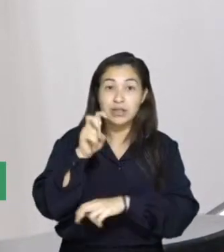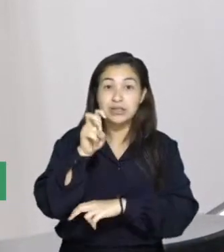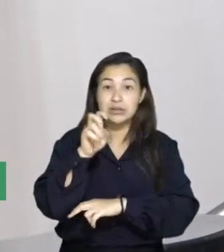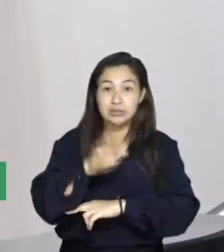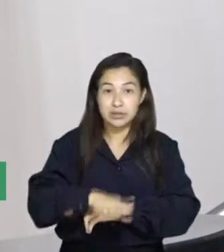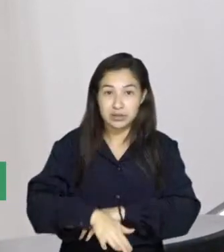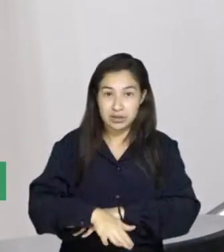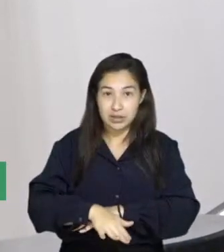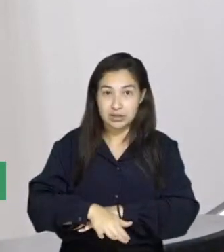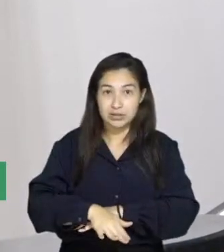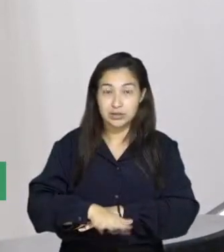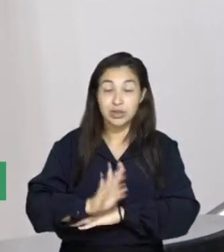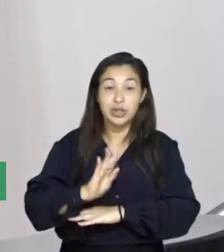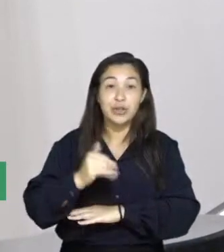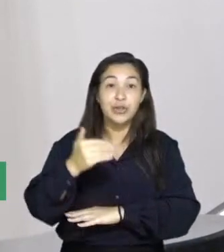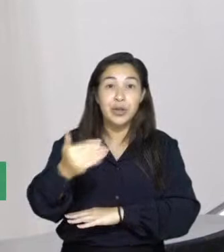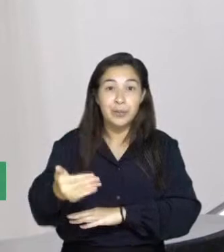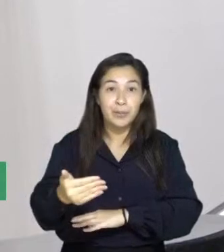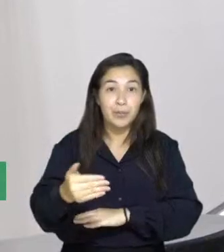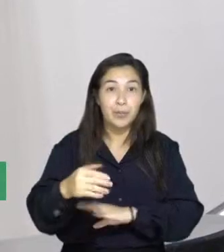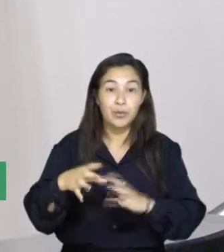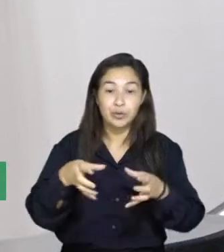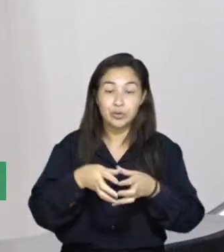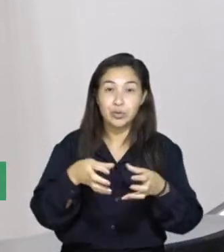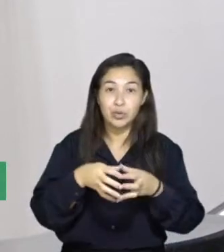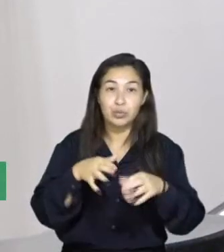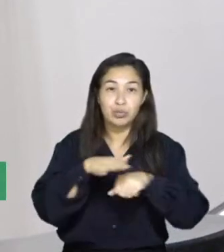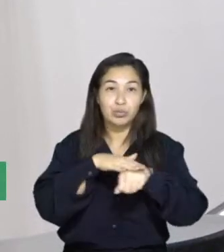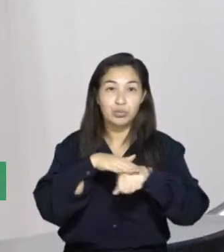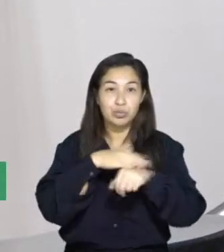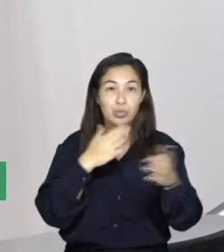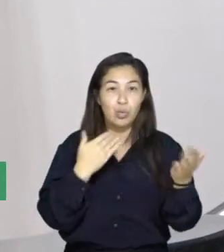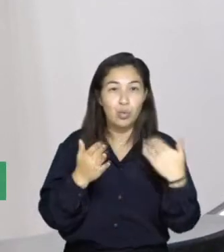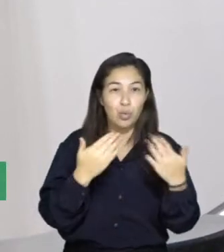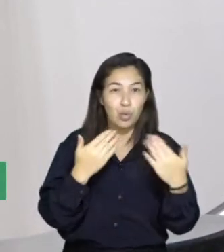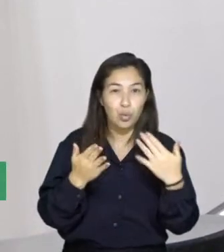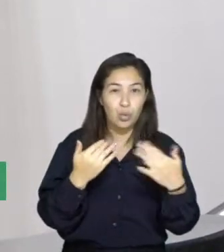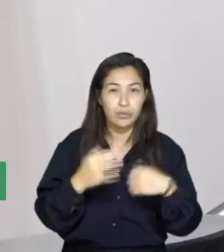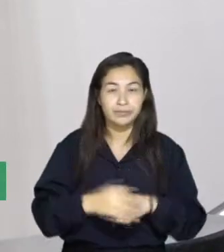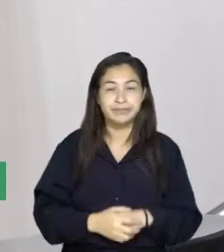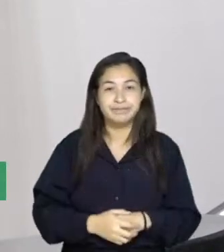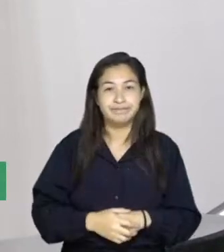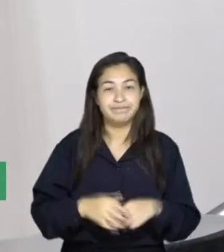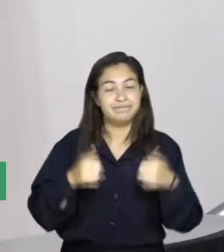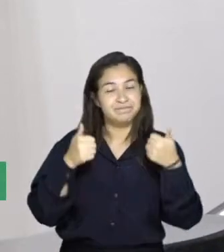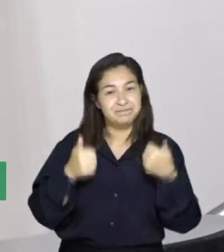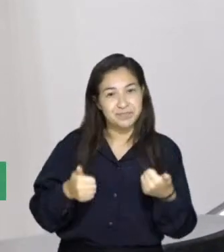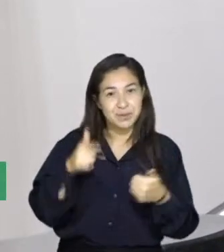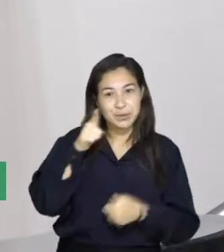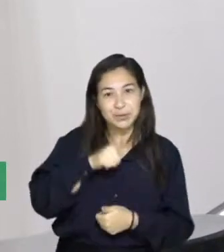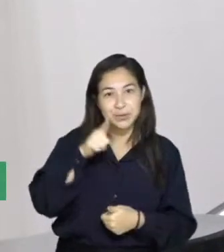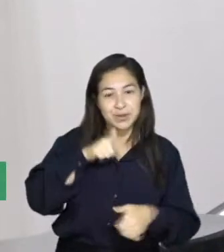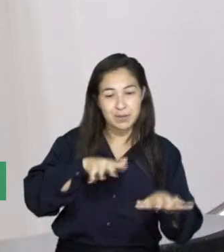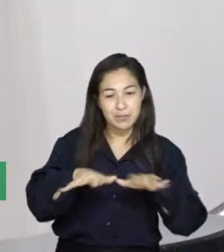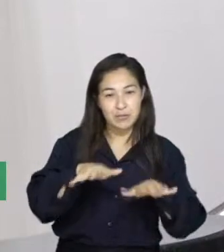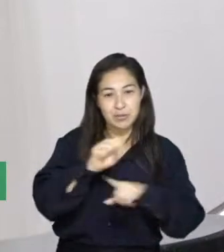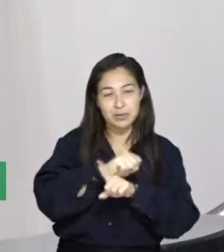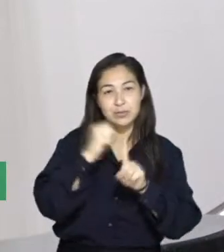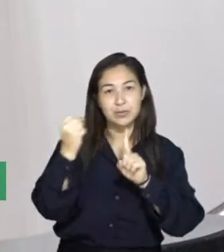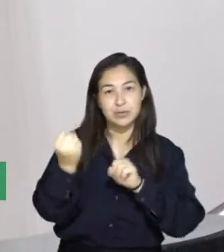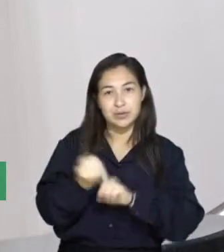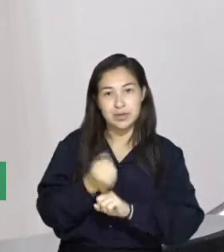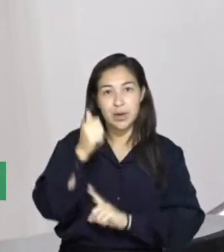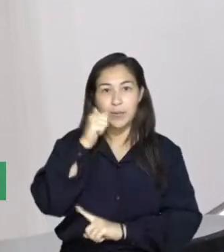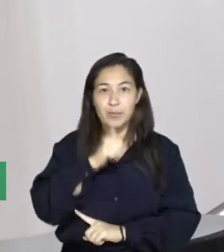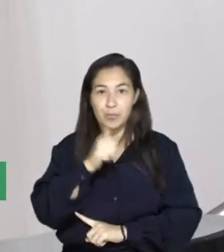entrada e, em seguida, uma roda de conversa no plenarinho. Vamos que vamos com os movimentos sociais, com as mulheres seguindo